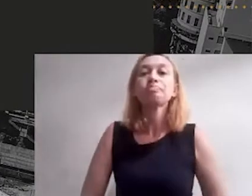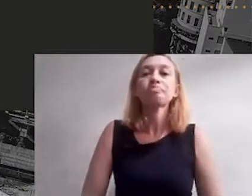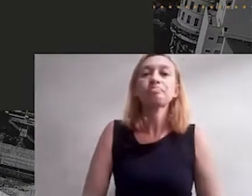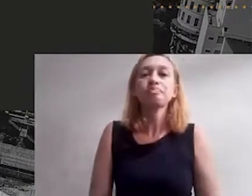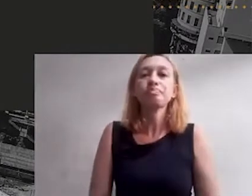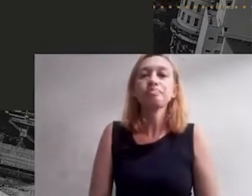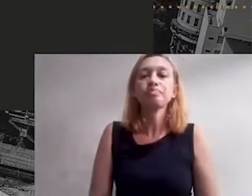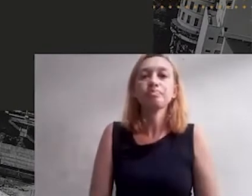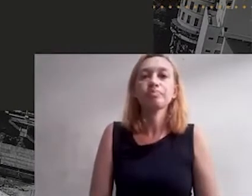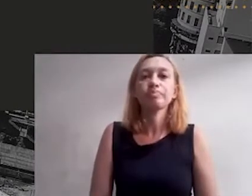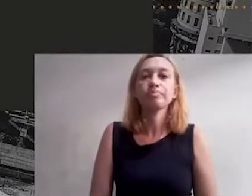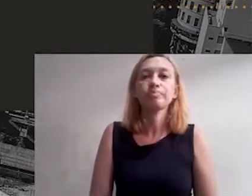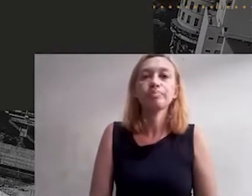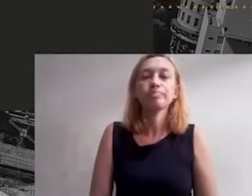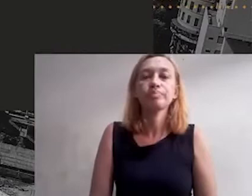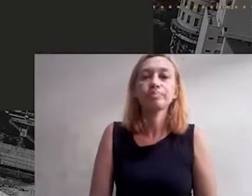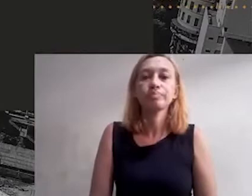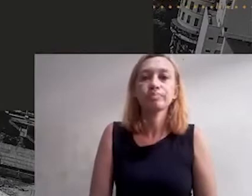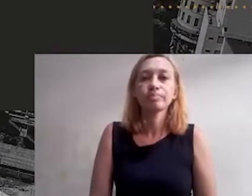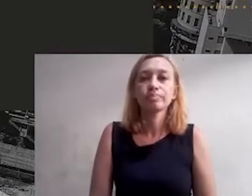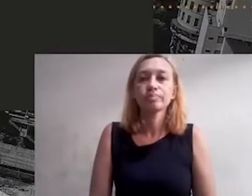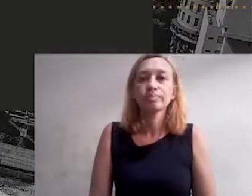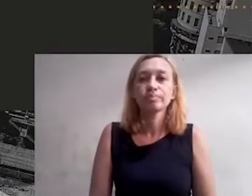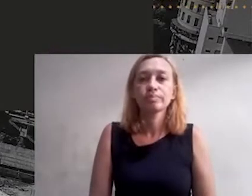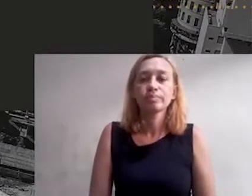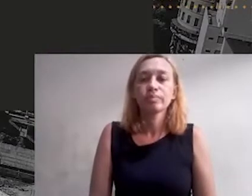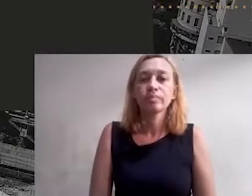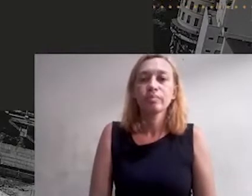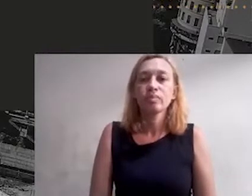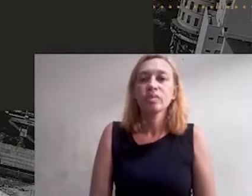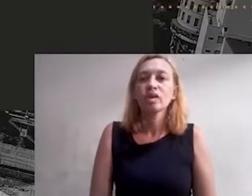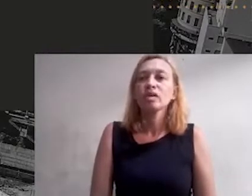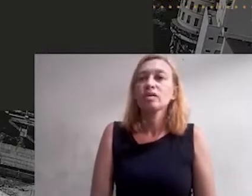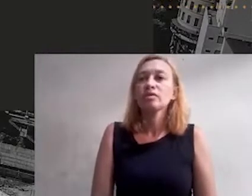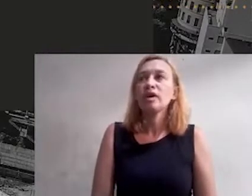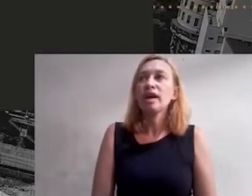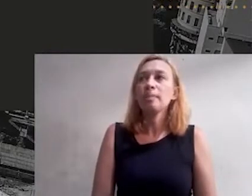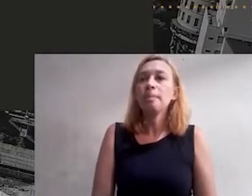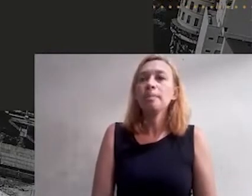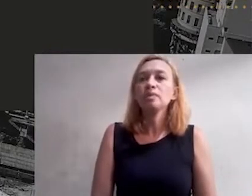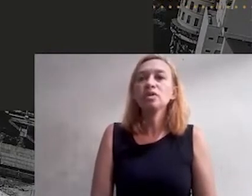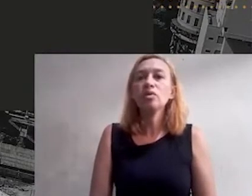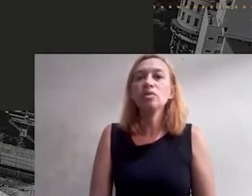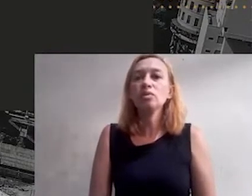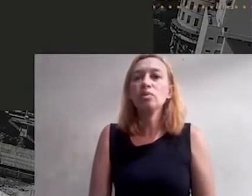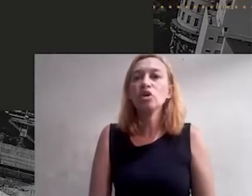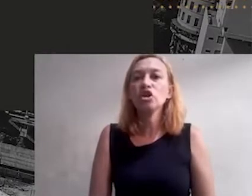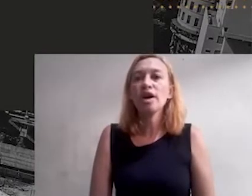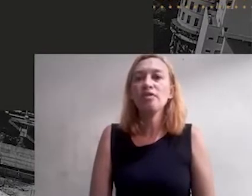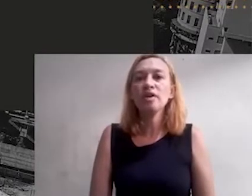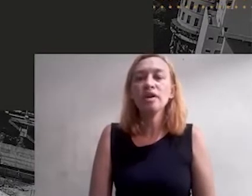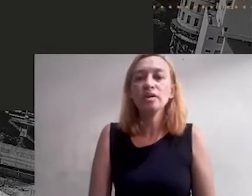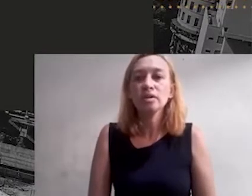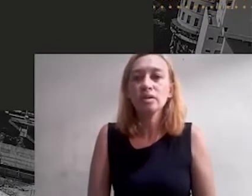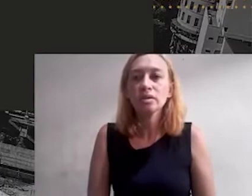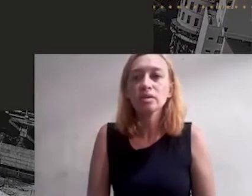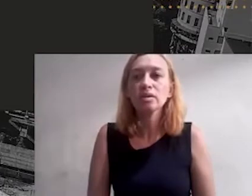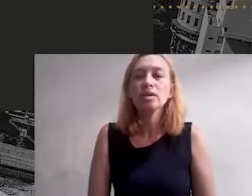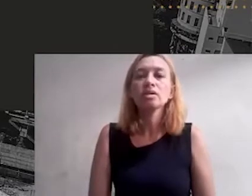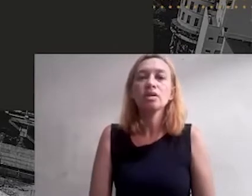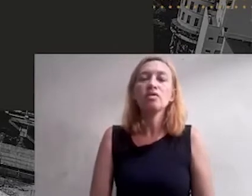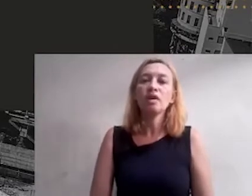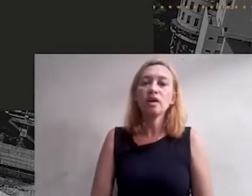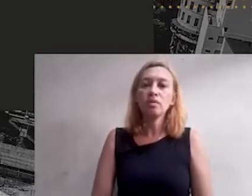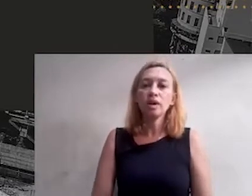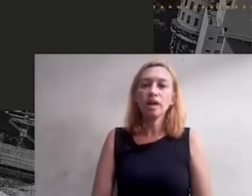E a ciência cada vez mais mostra que os fluxos de vapor